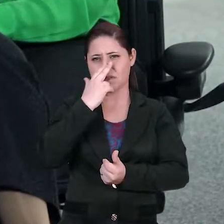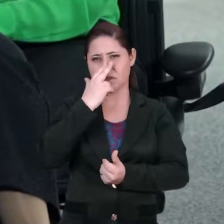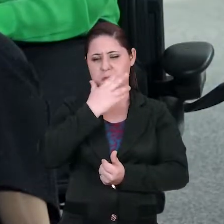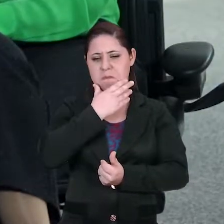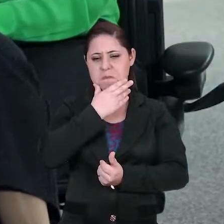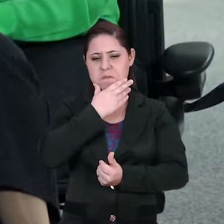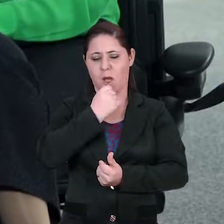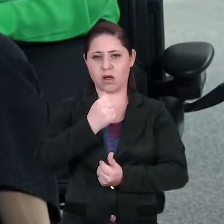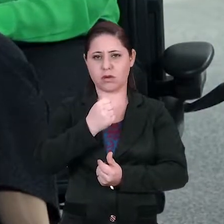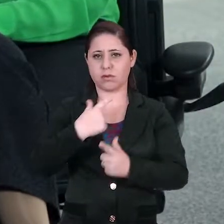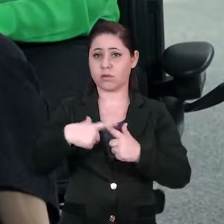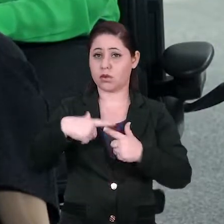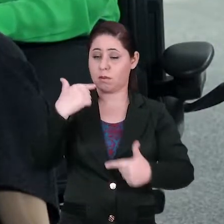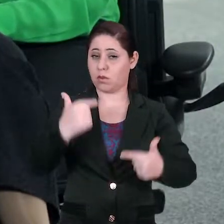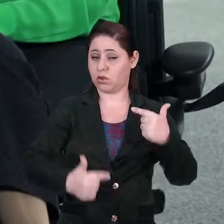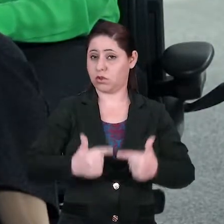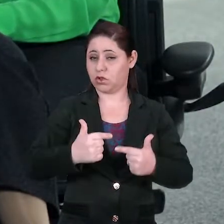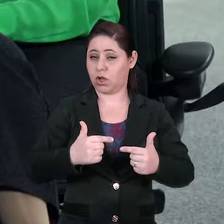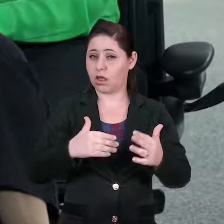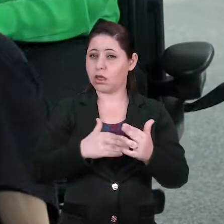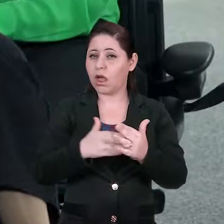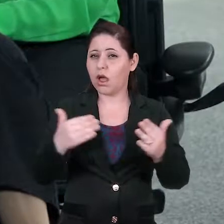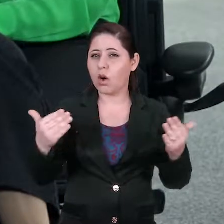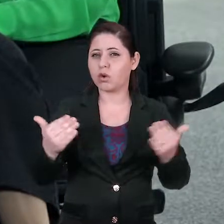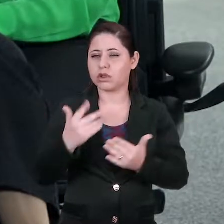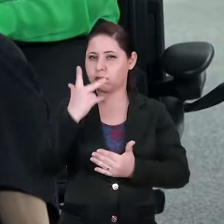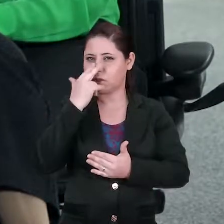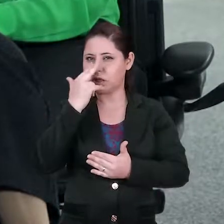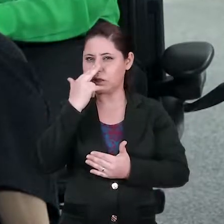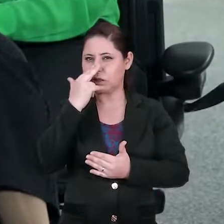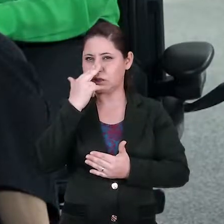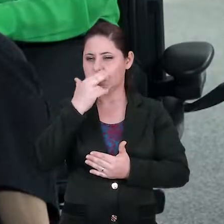até hoje ainda, digamos assim, tem resquícios,